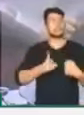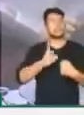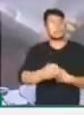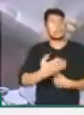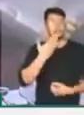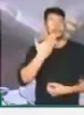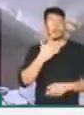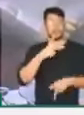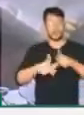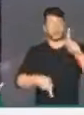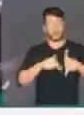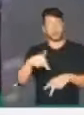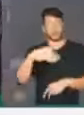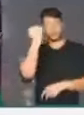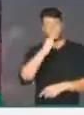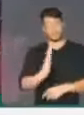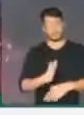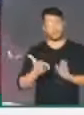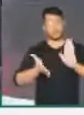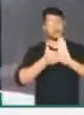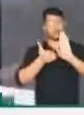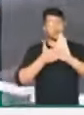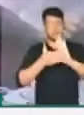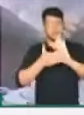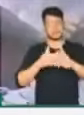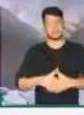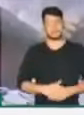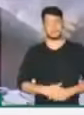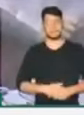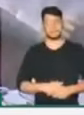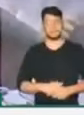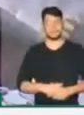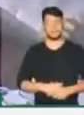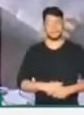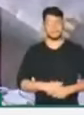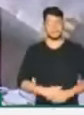do povo brasileiro. Parabéns, e tenho dúvida que a gente vai estar junto várias vezes. Eu tenho aqui...